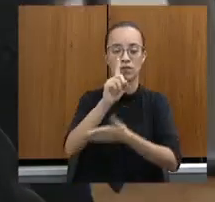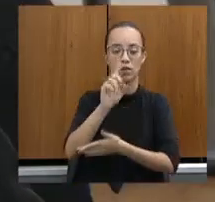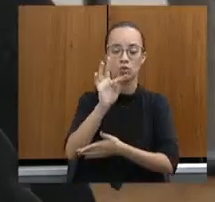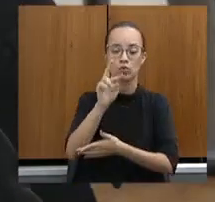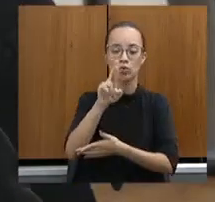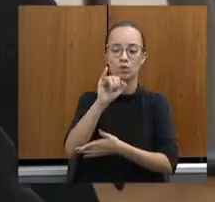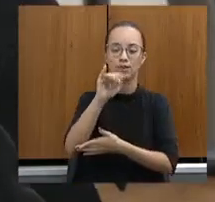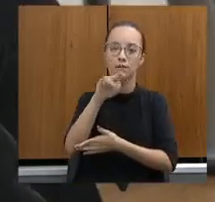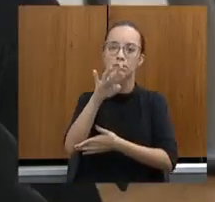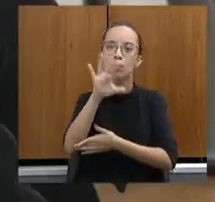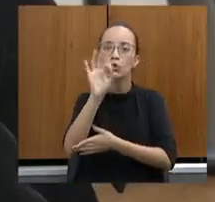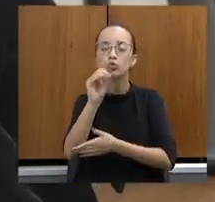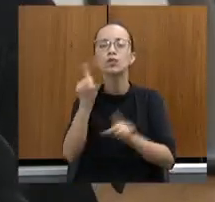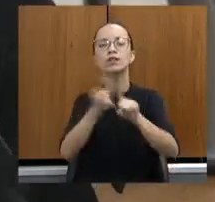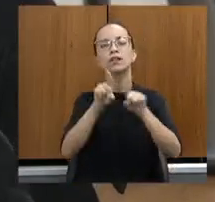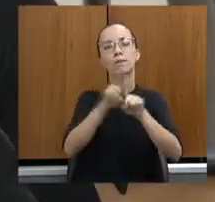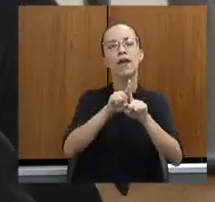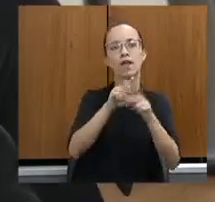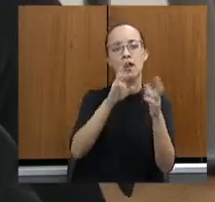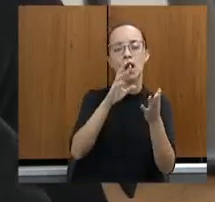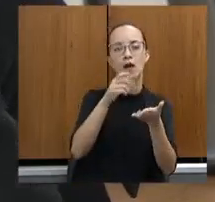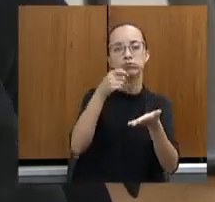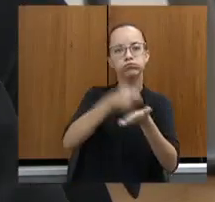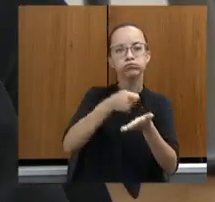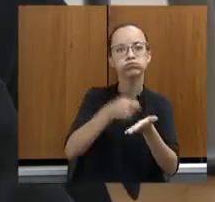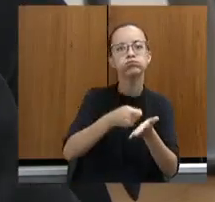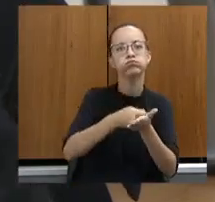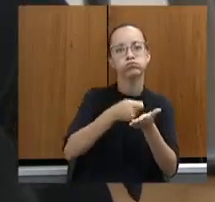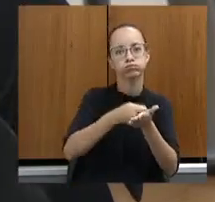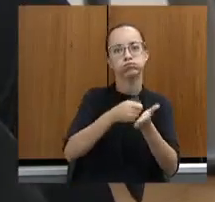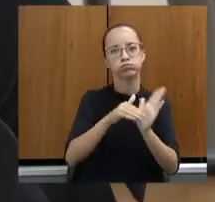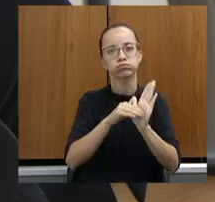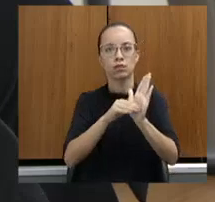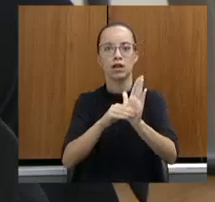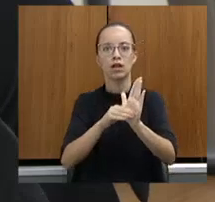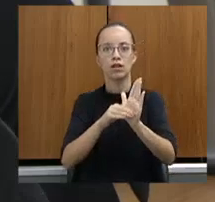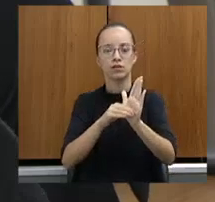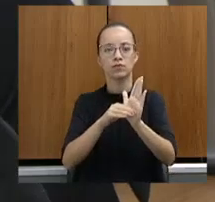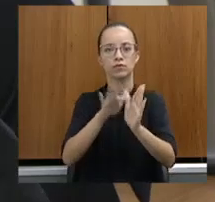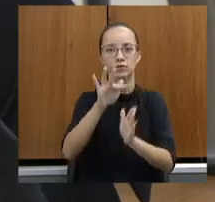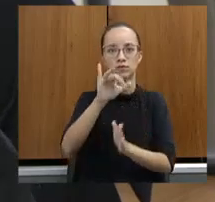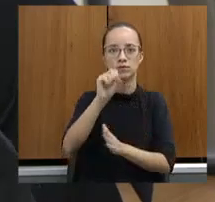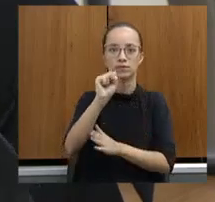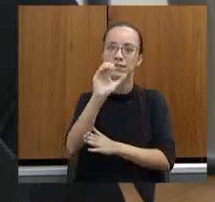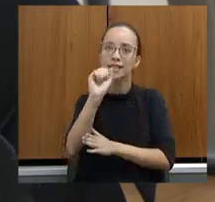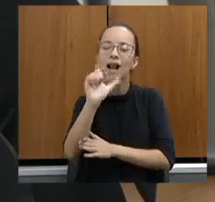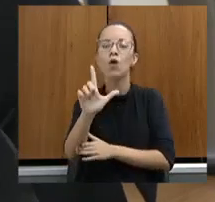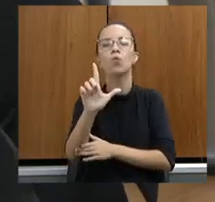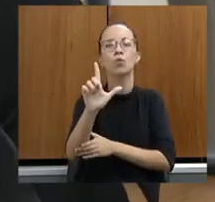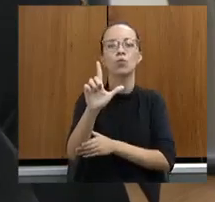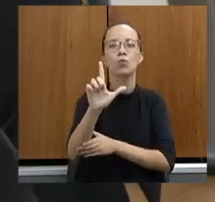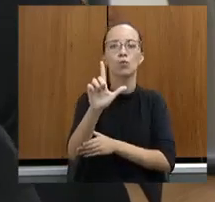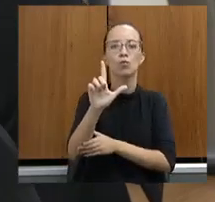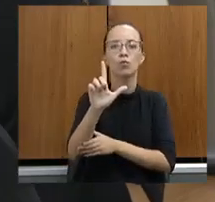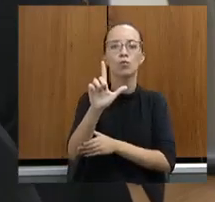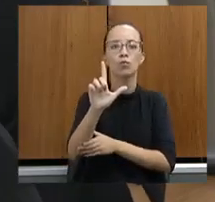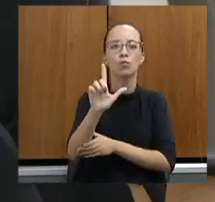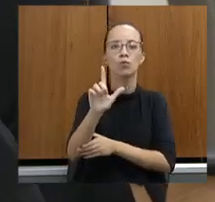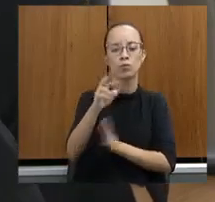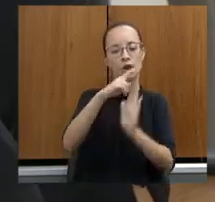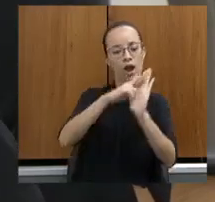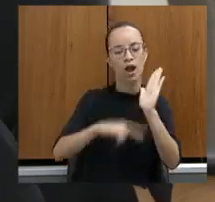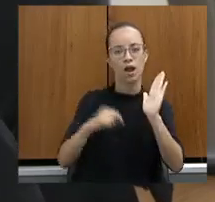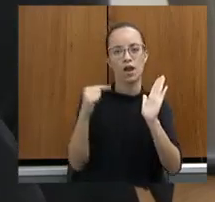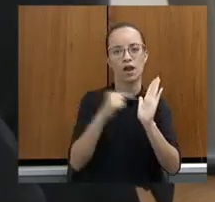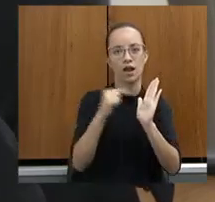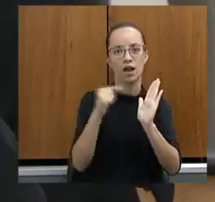em si e as obrigações acessórios são relatórios exigidos pelo físico é para que haja uma composição dos relatórios